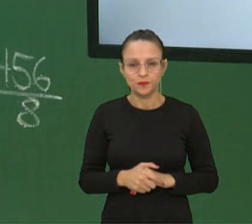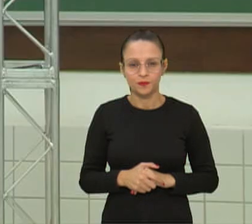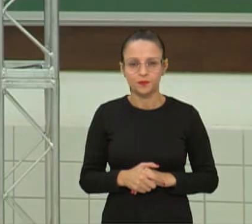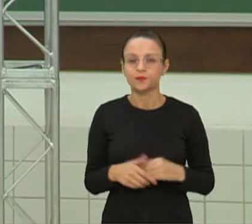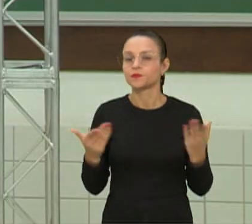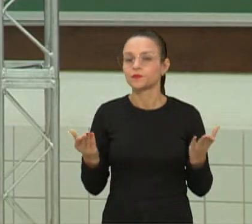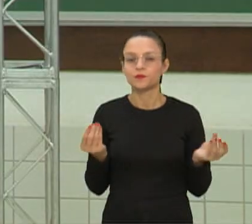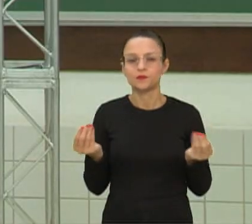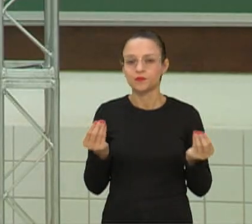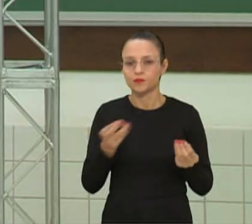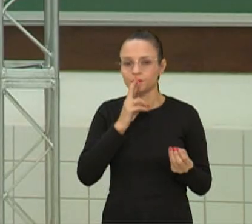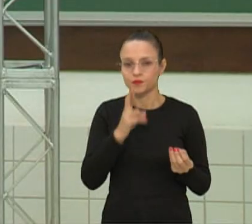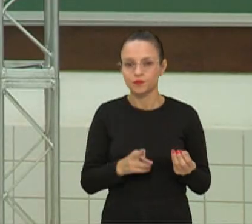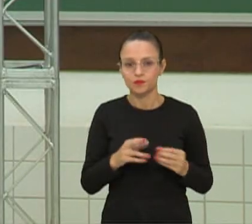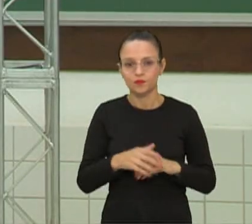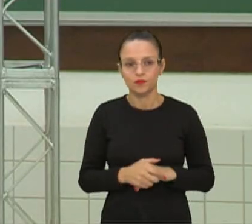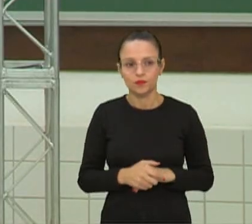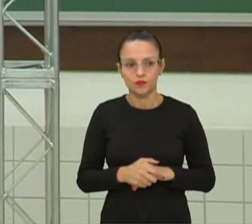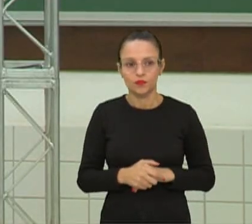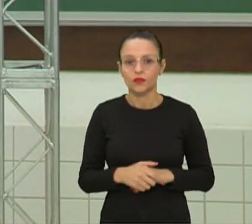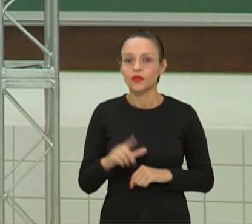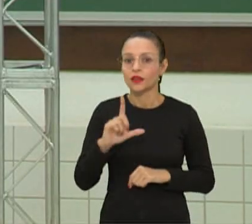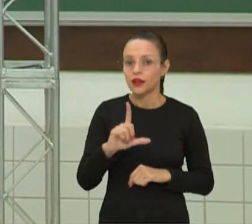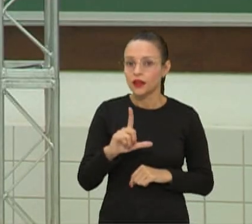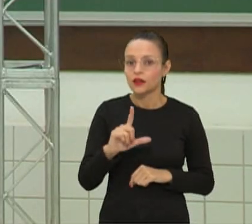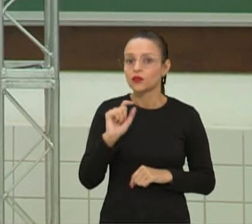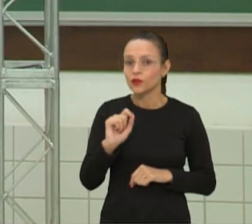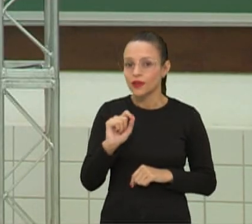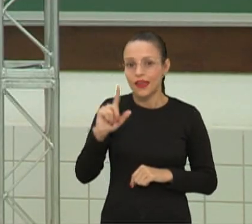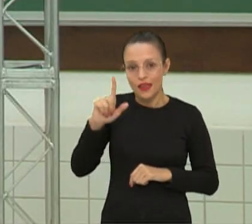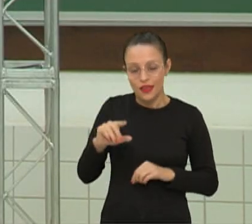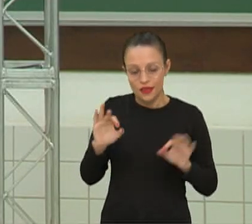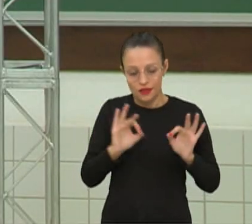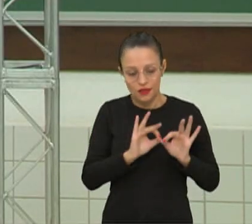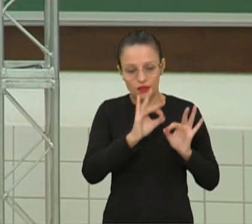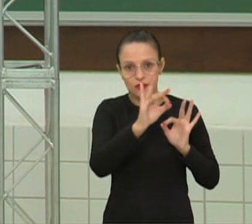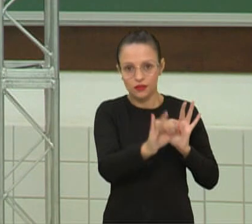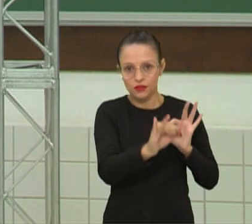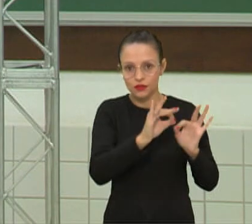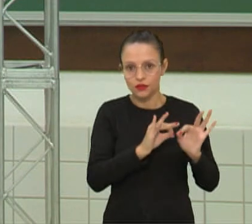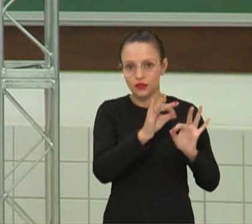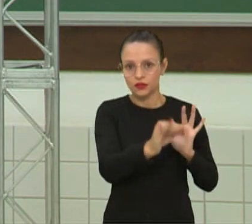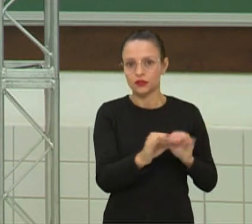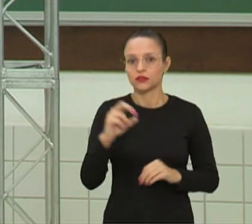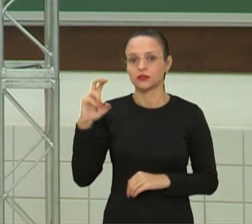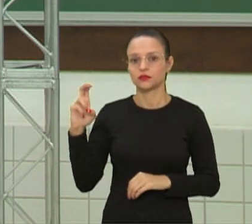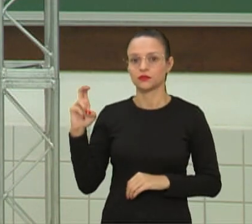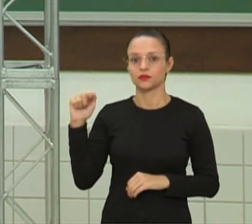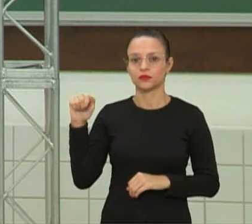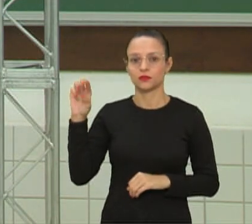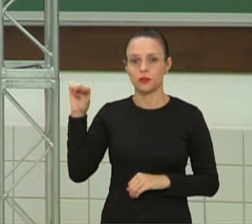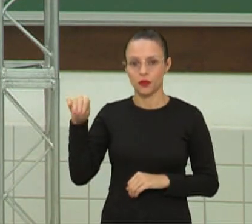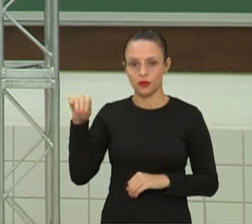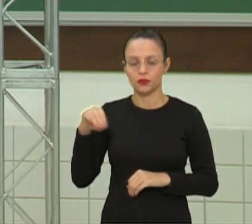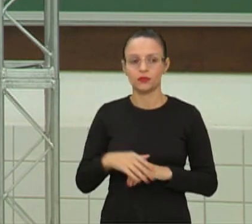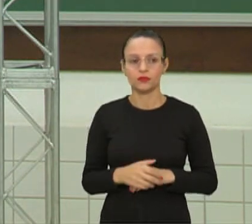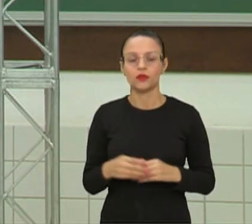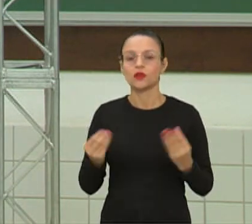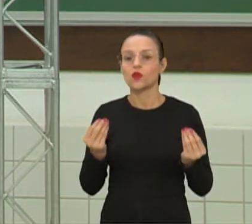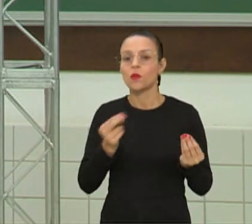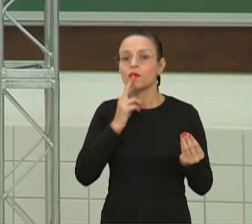E agora, como é que eu vou responder? O L é o L da largura. Então, a largura é 57 metros, certo? Como